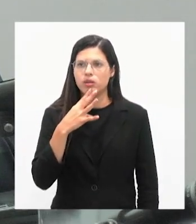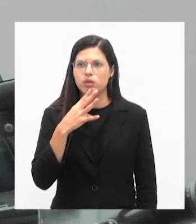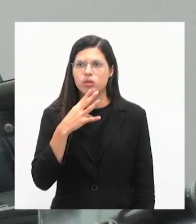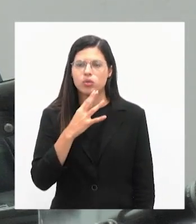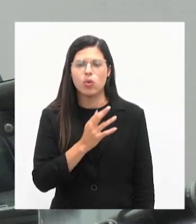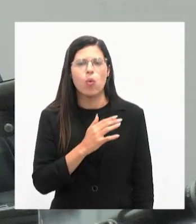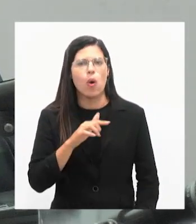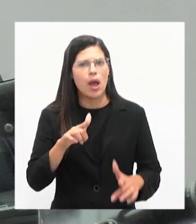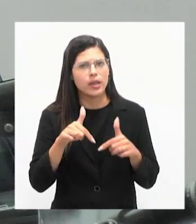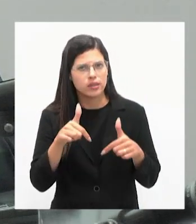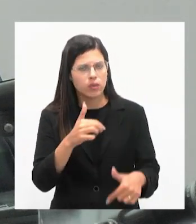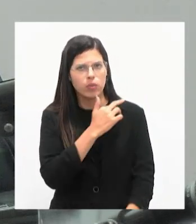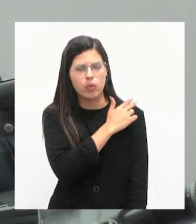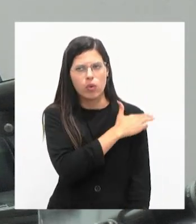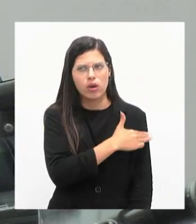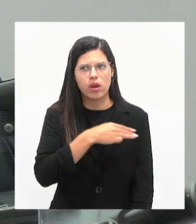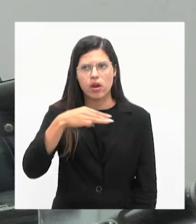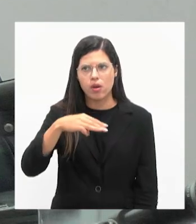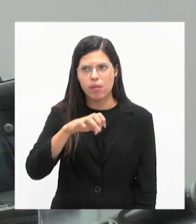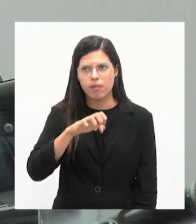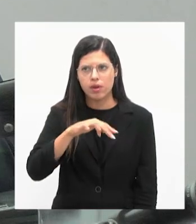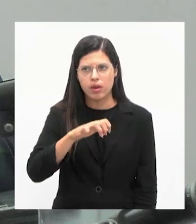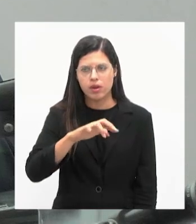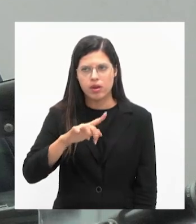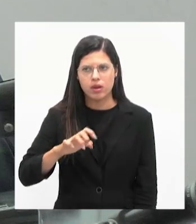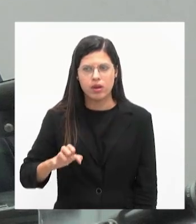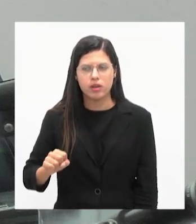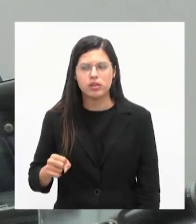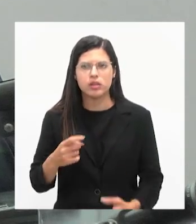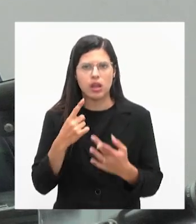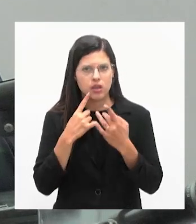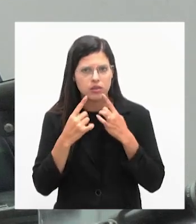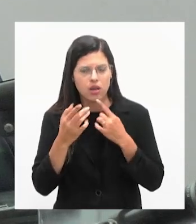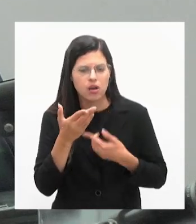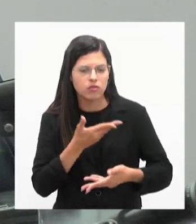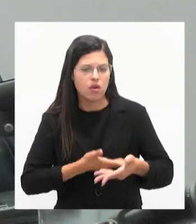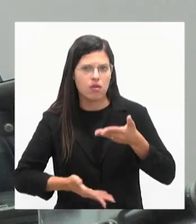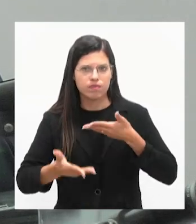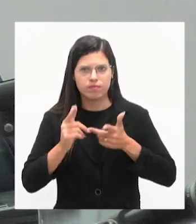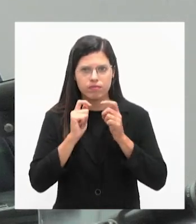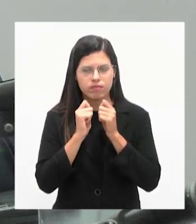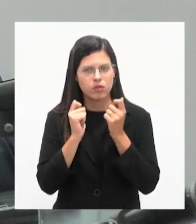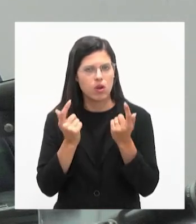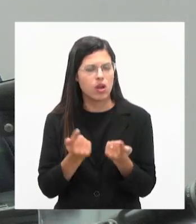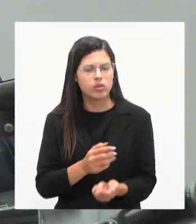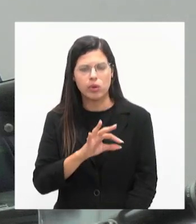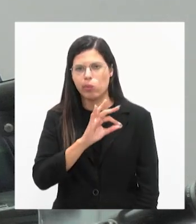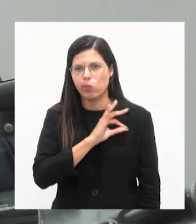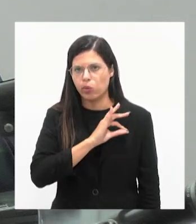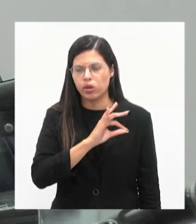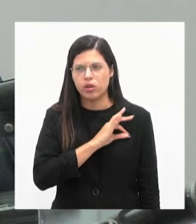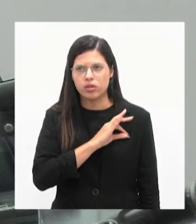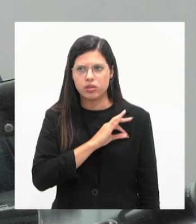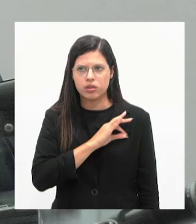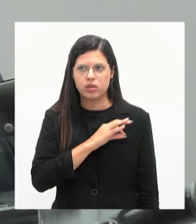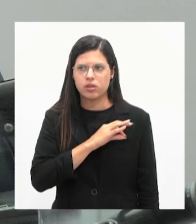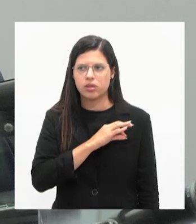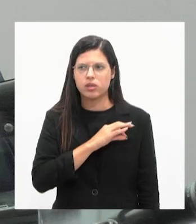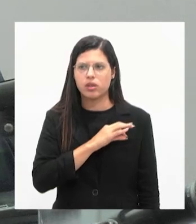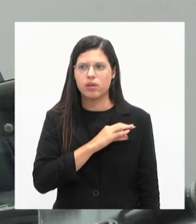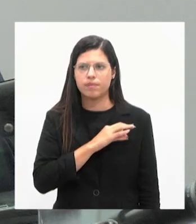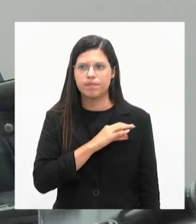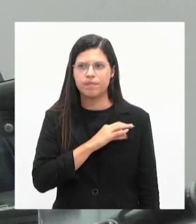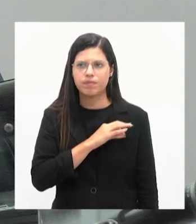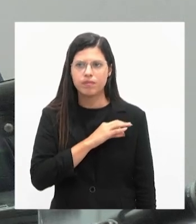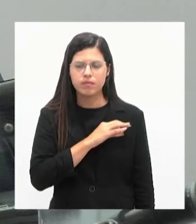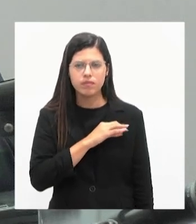Coronel Menezes. Sei que é muito bem intencionado, dialoga muito bem com a casa. A polícia efetivamente teve ganhos, não só